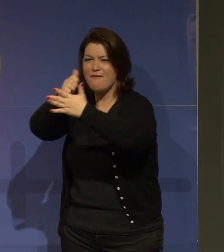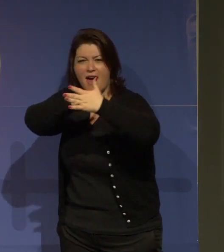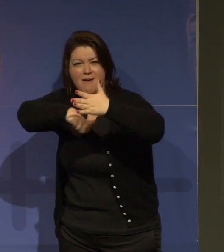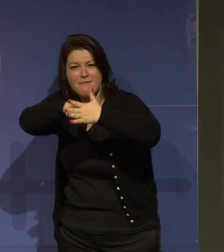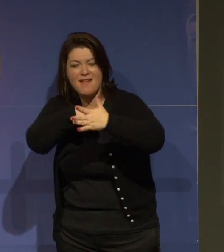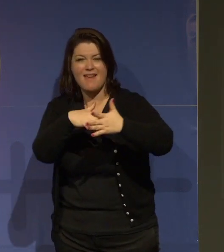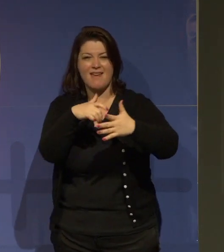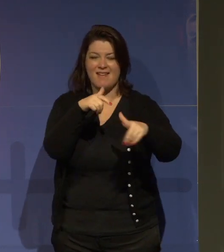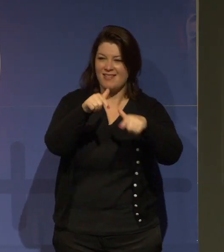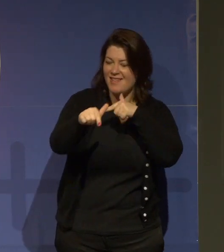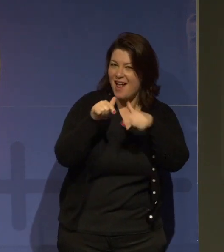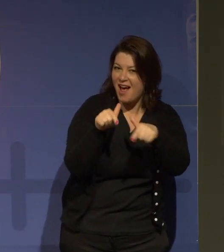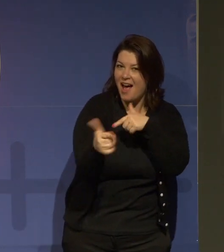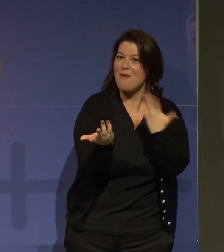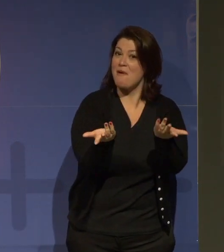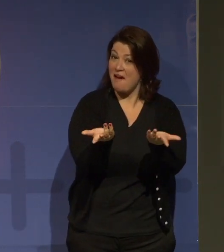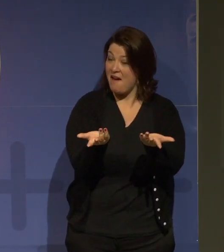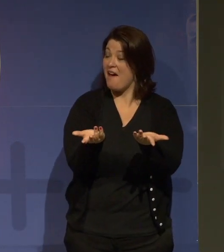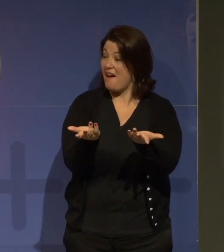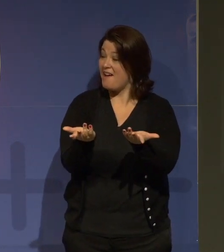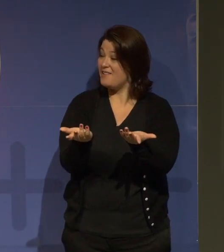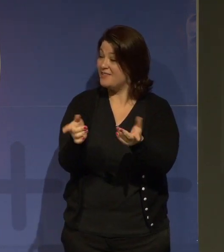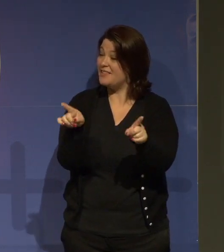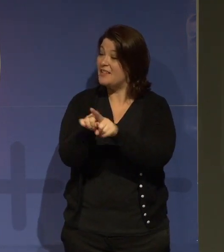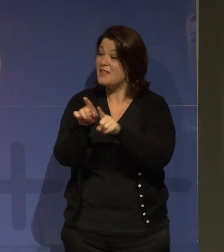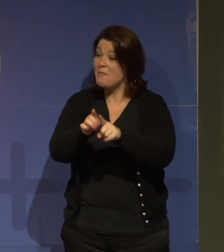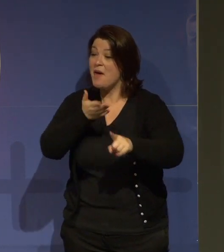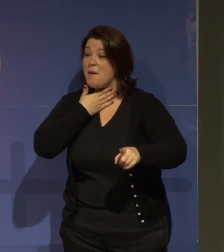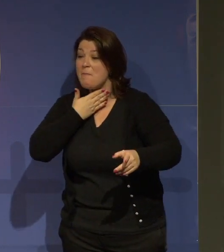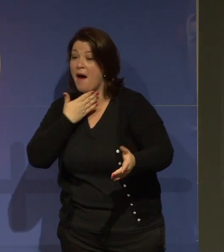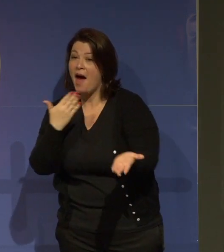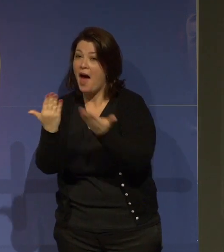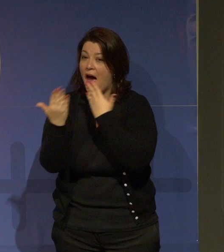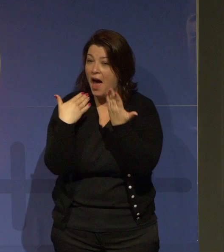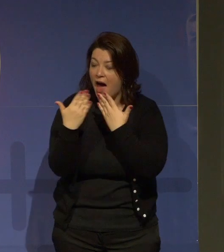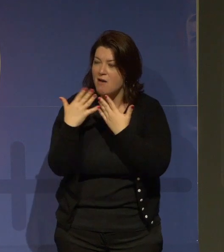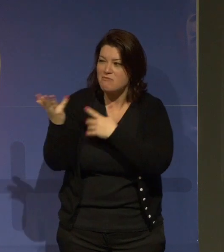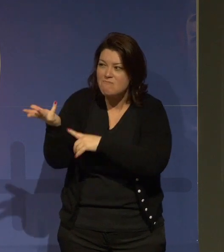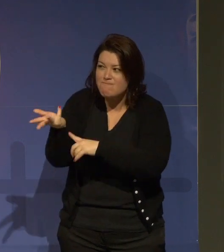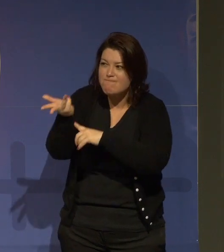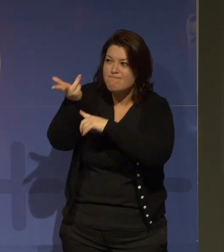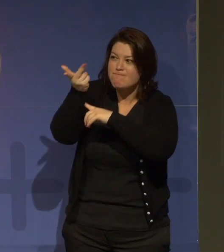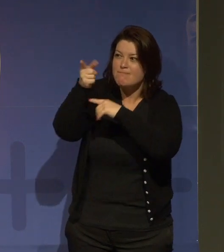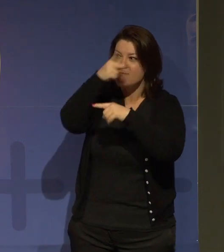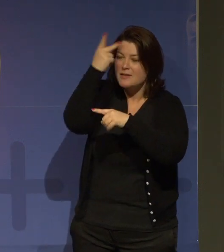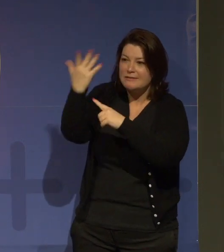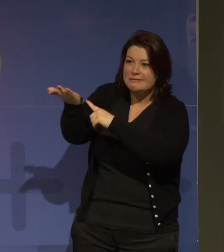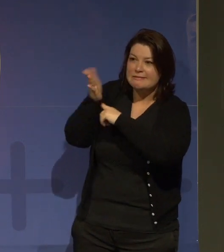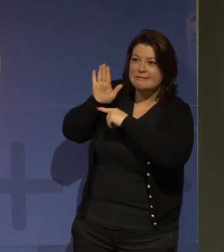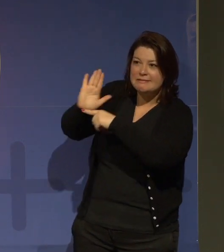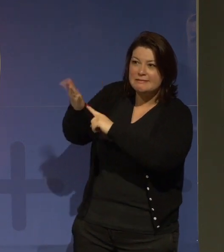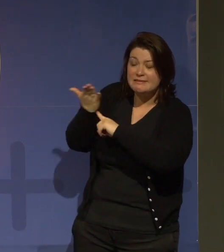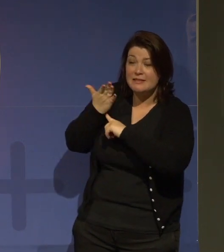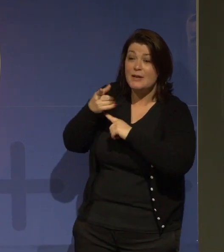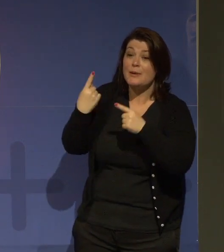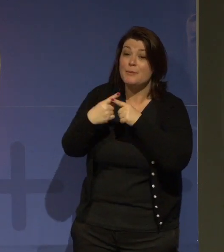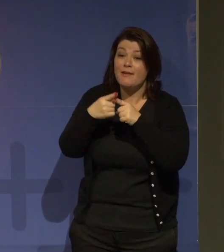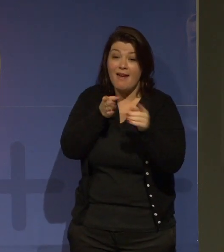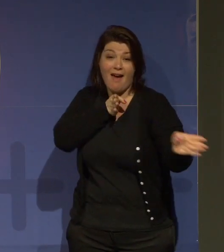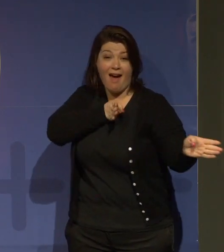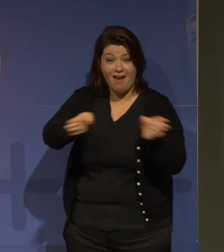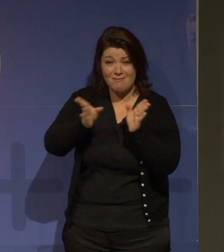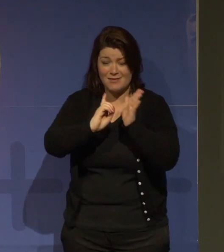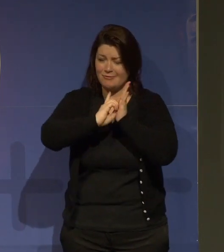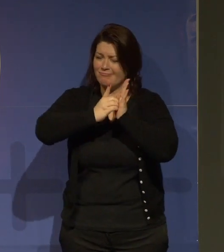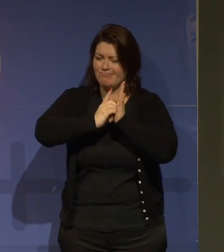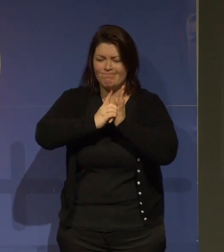trabalhos de vocês, no papo de convencimento com parceiros, que a acessibilidade digital ela